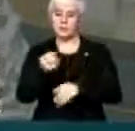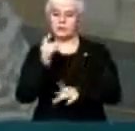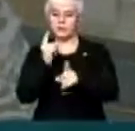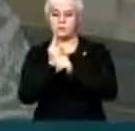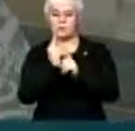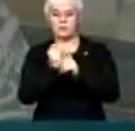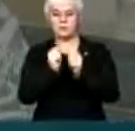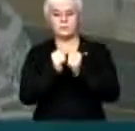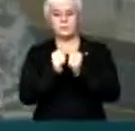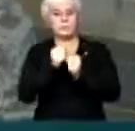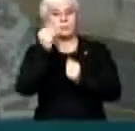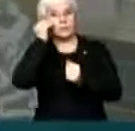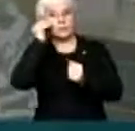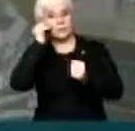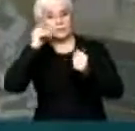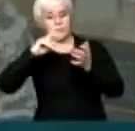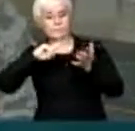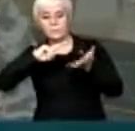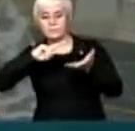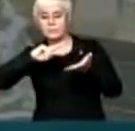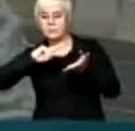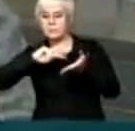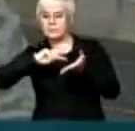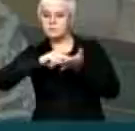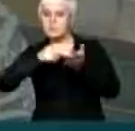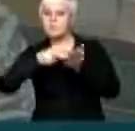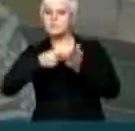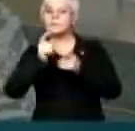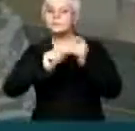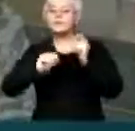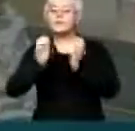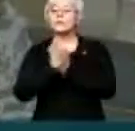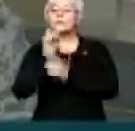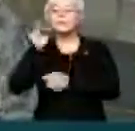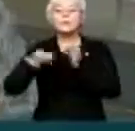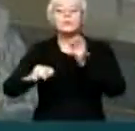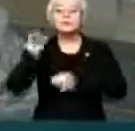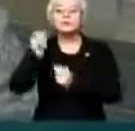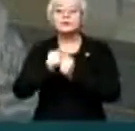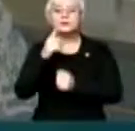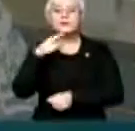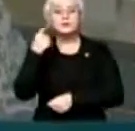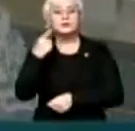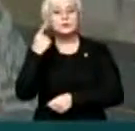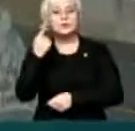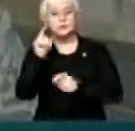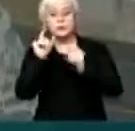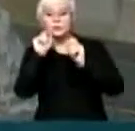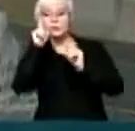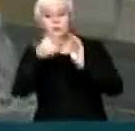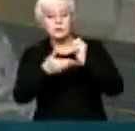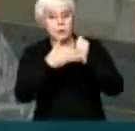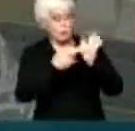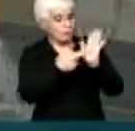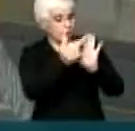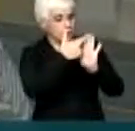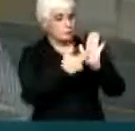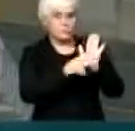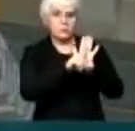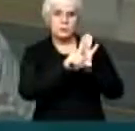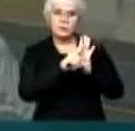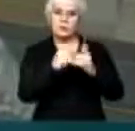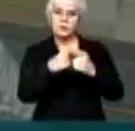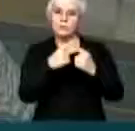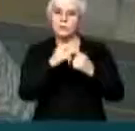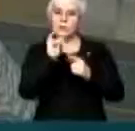na interpretação dos juristas ou dos advogados a respeito desse marco institucional, sem o que também não se pode